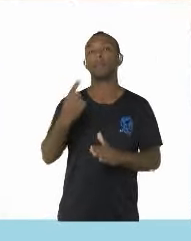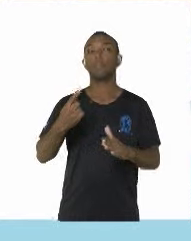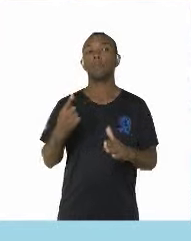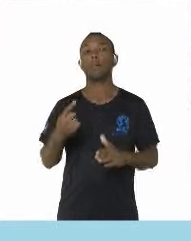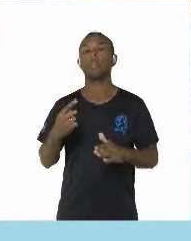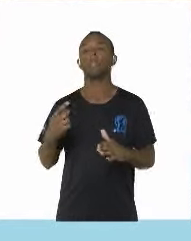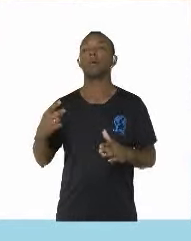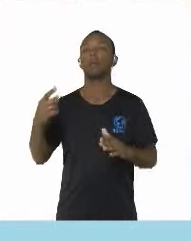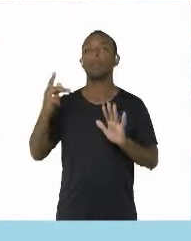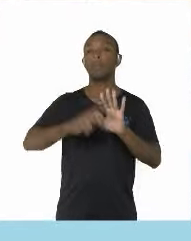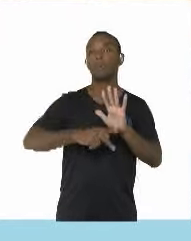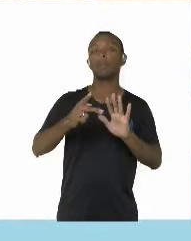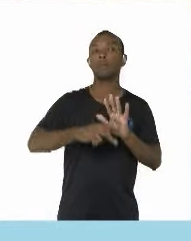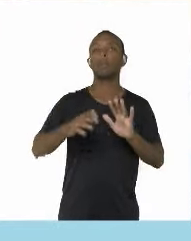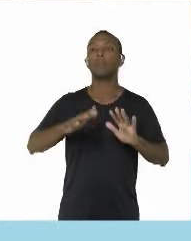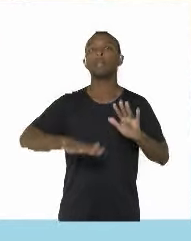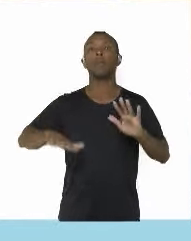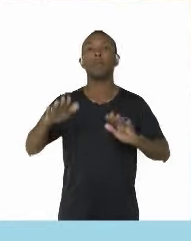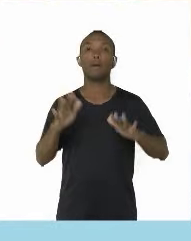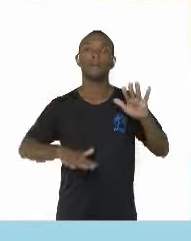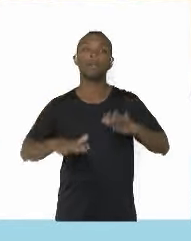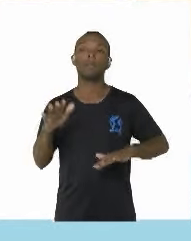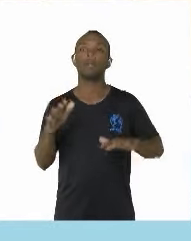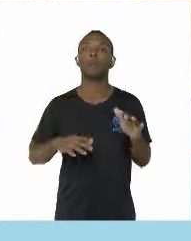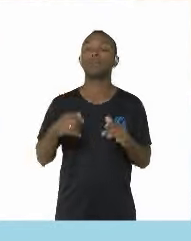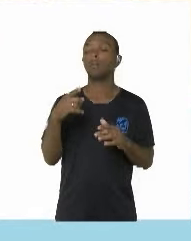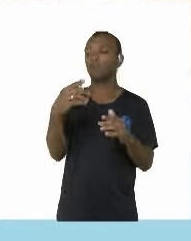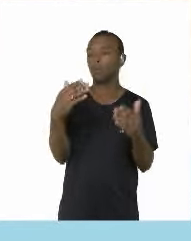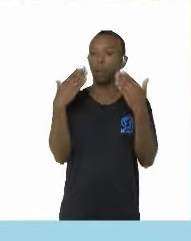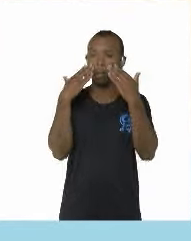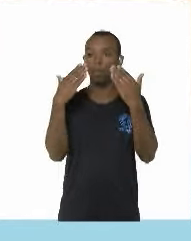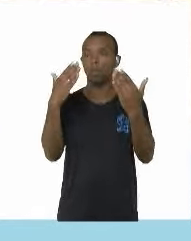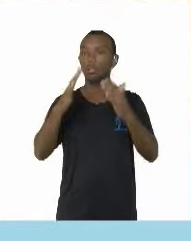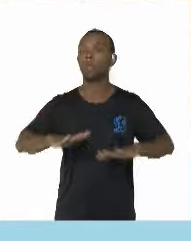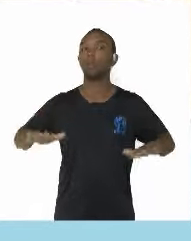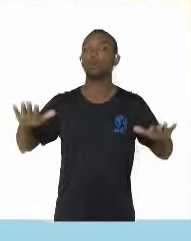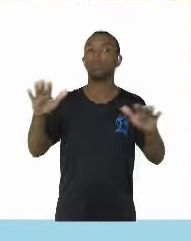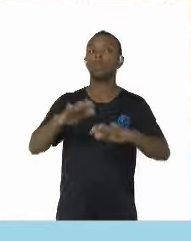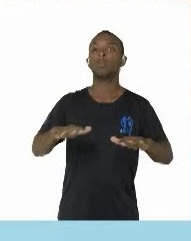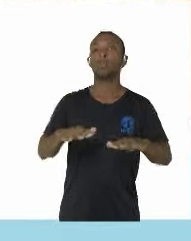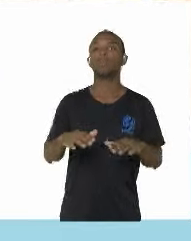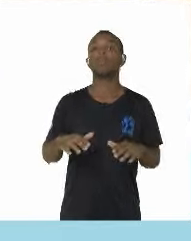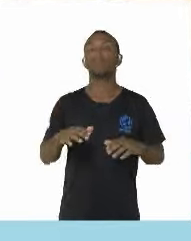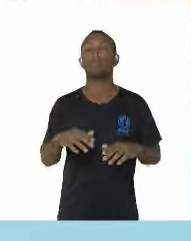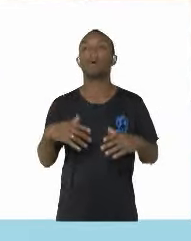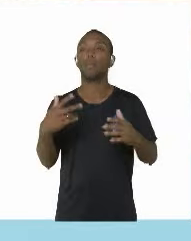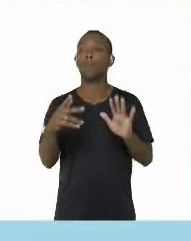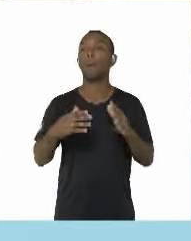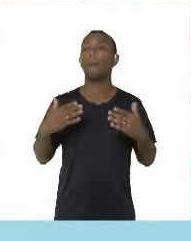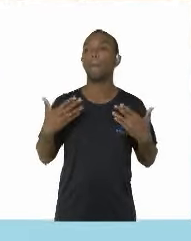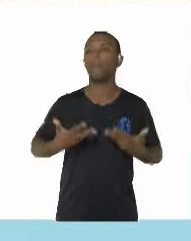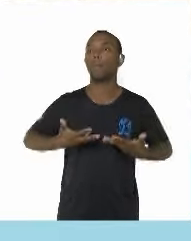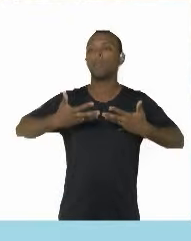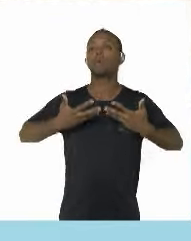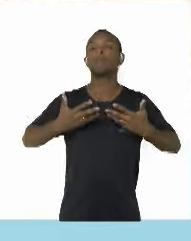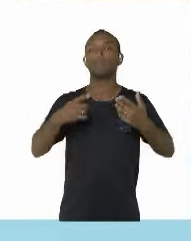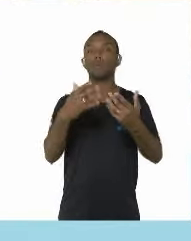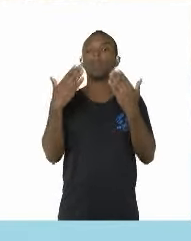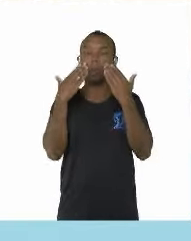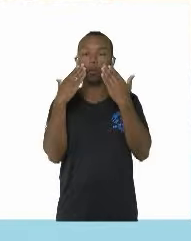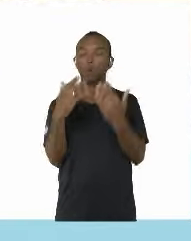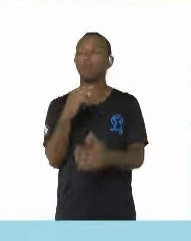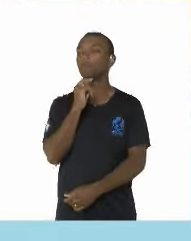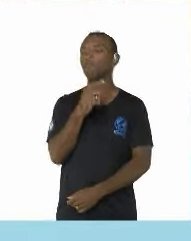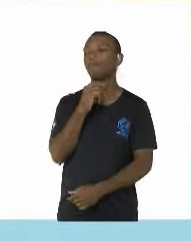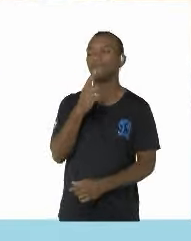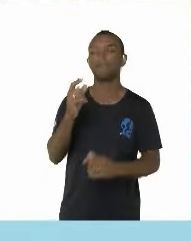aquele primeiro projeto, né, não vai talvez ficar tão, mostrar todo o seu potencial. E agora com a inteligência artificial, eu acho que a gente consegue mostrar o nosso potencial